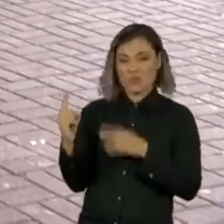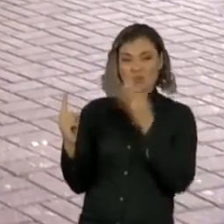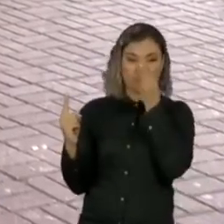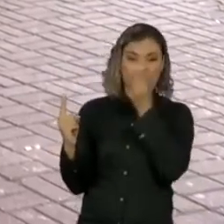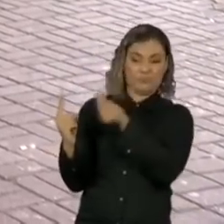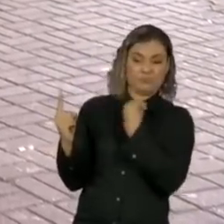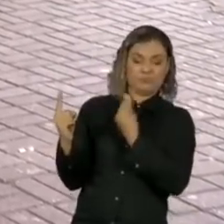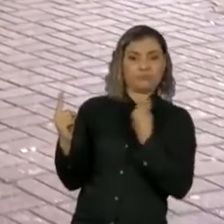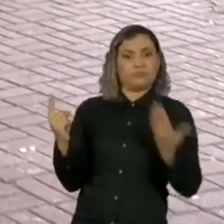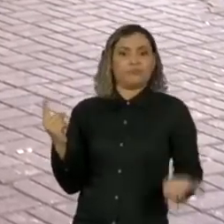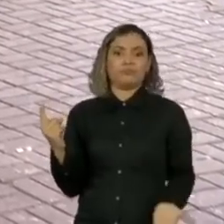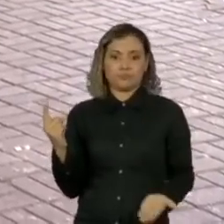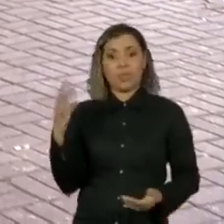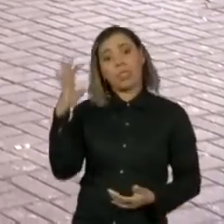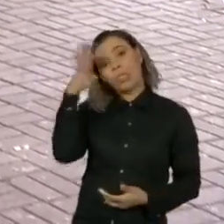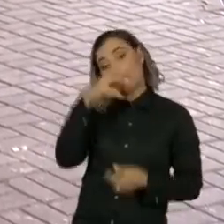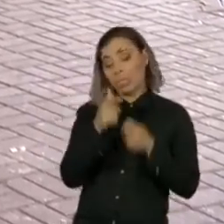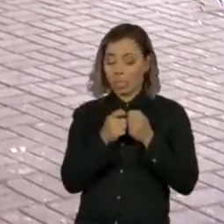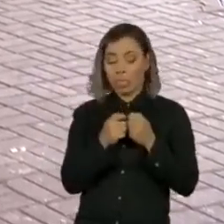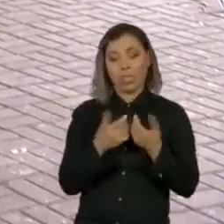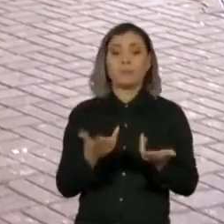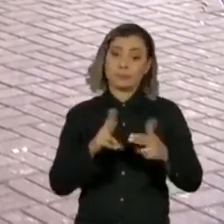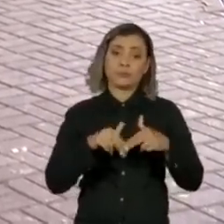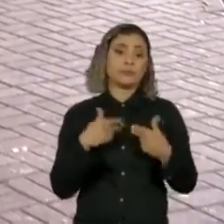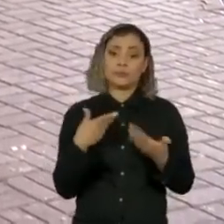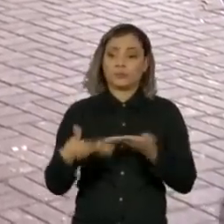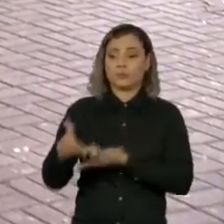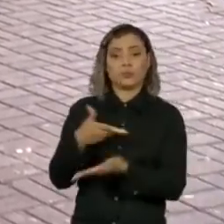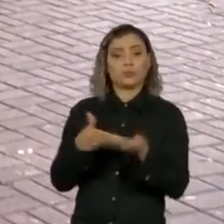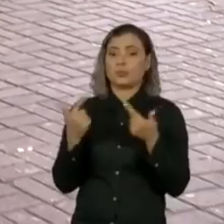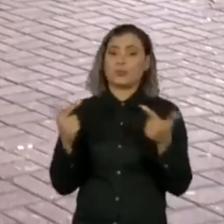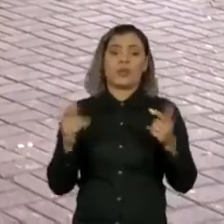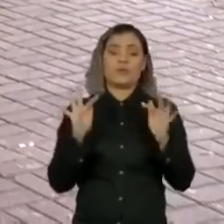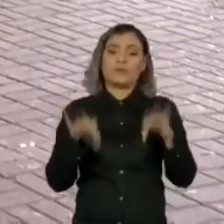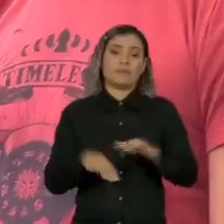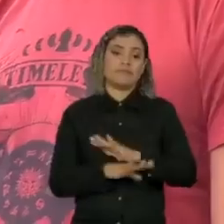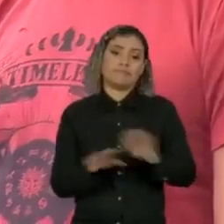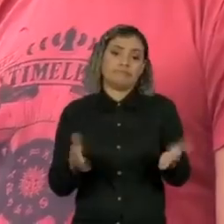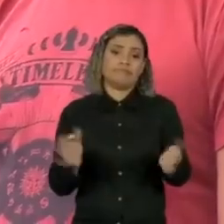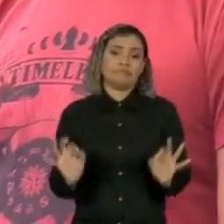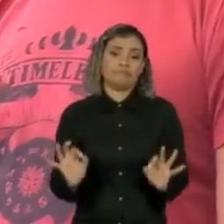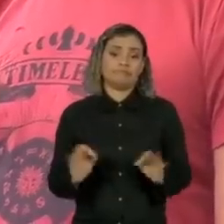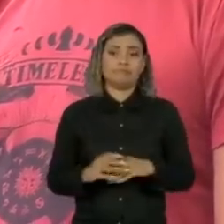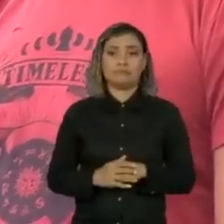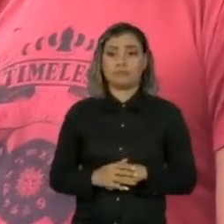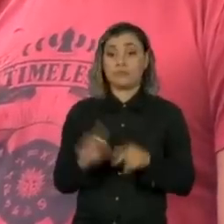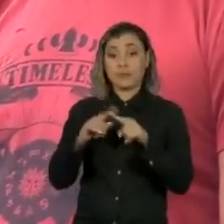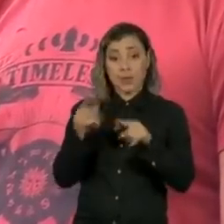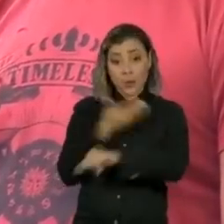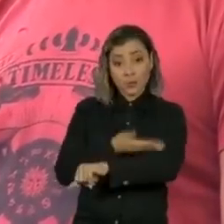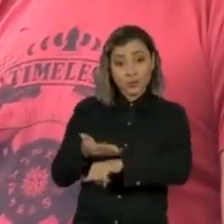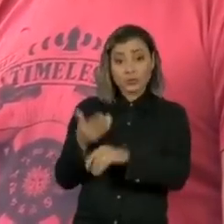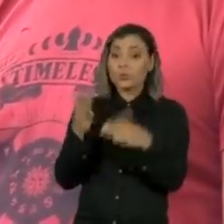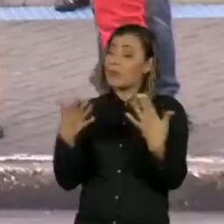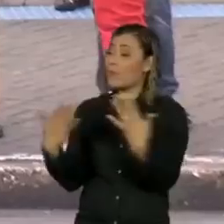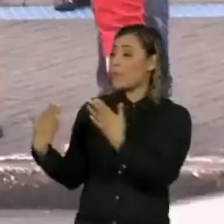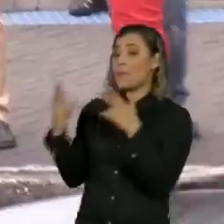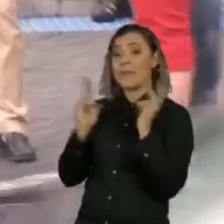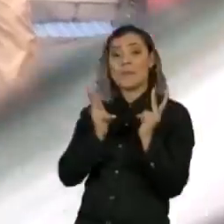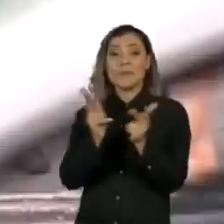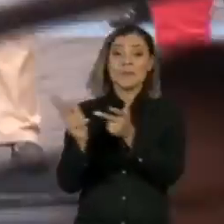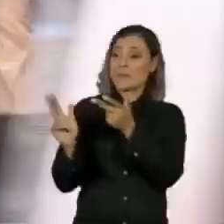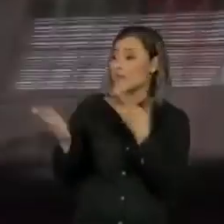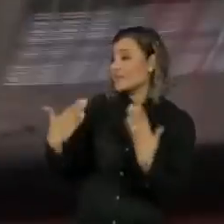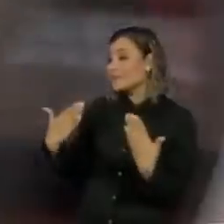aí, está distraída no celular e é muito ruim mesmo. Se perdeu o hábito de conversar e